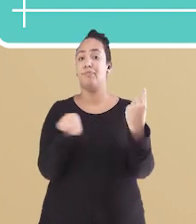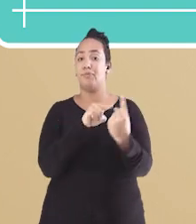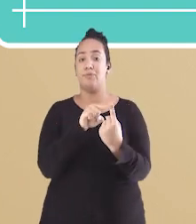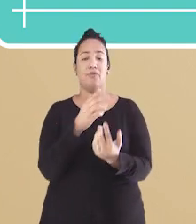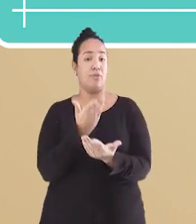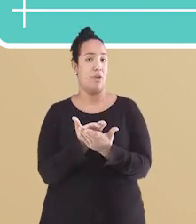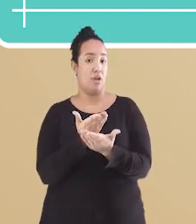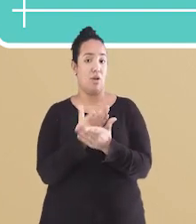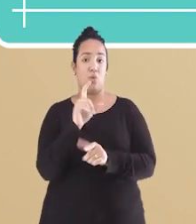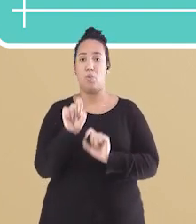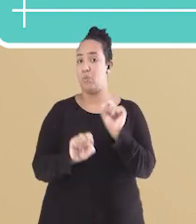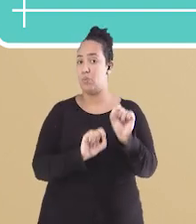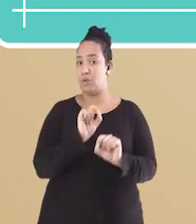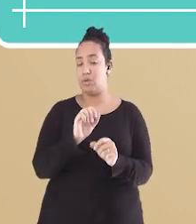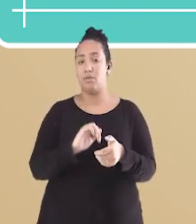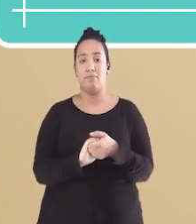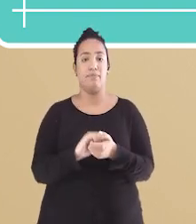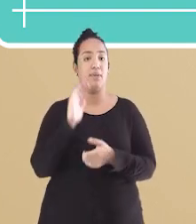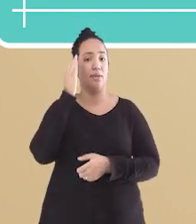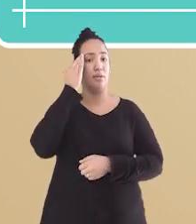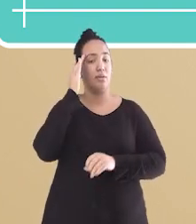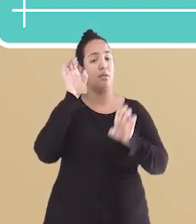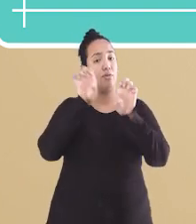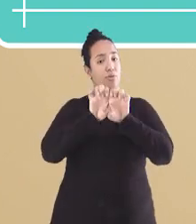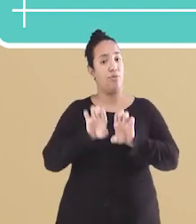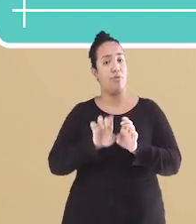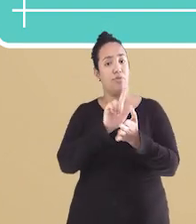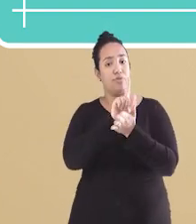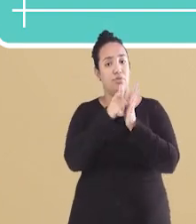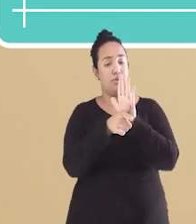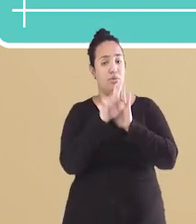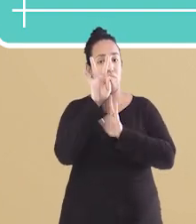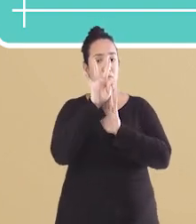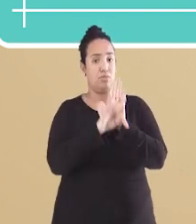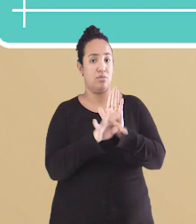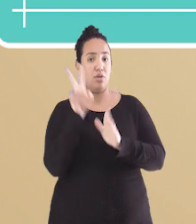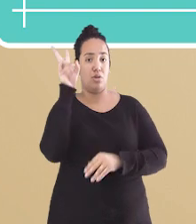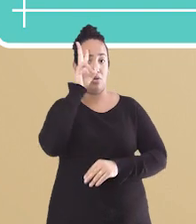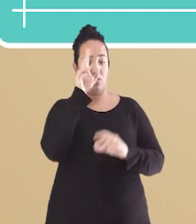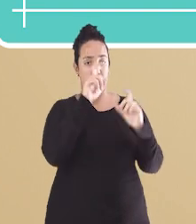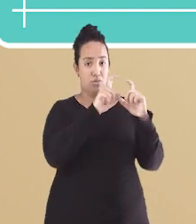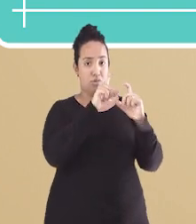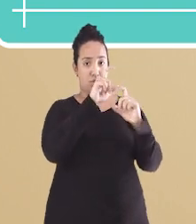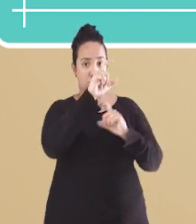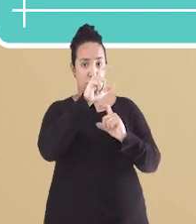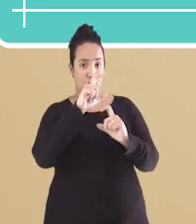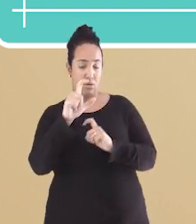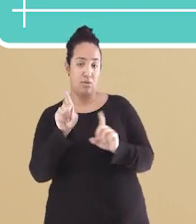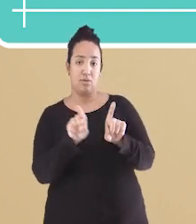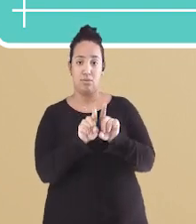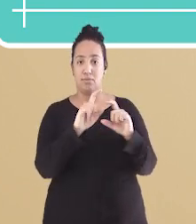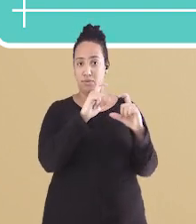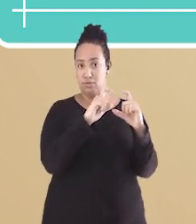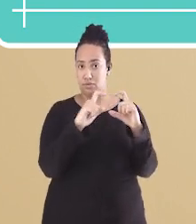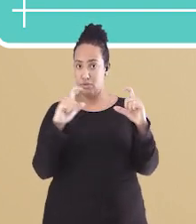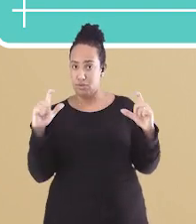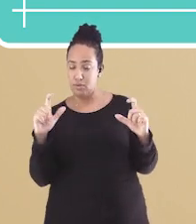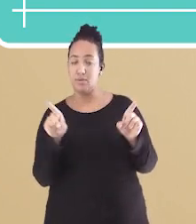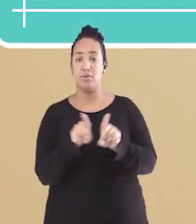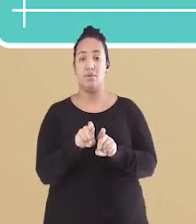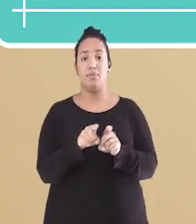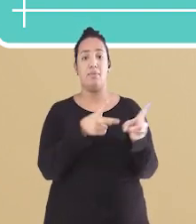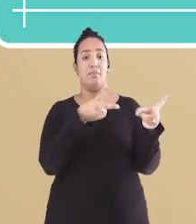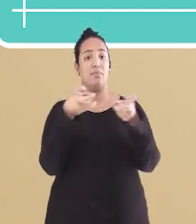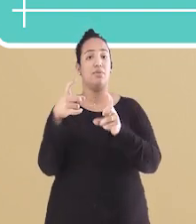são entender a estrutura dos gêneros textuais, história em quadrinho e tirinhas, identificar